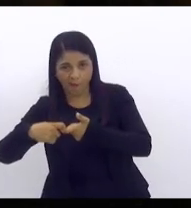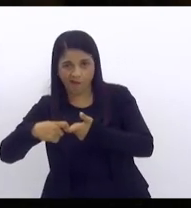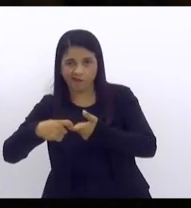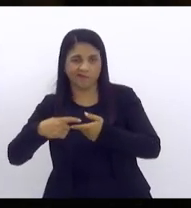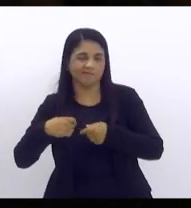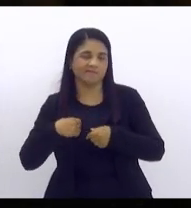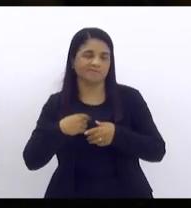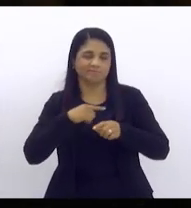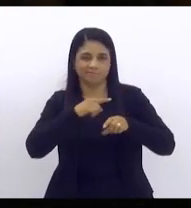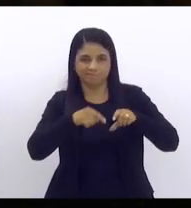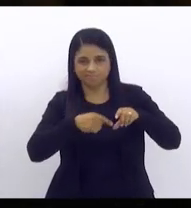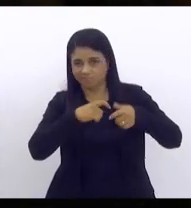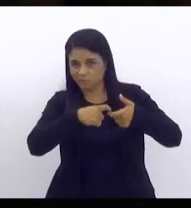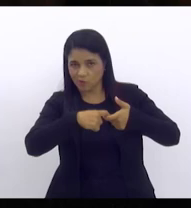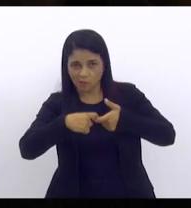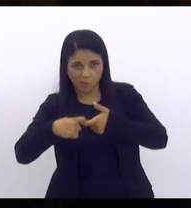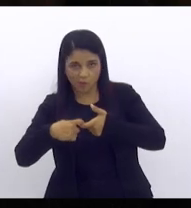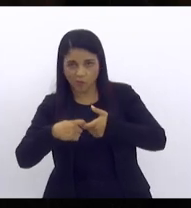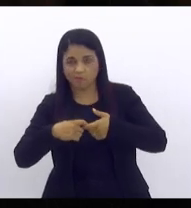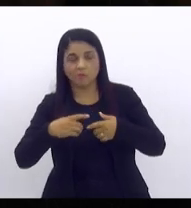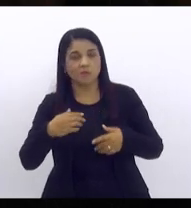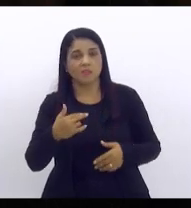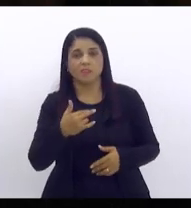de autoridade de trânsito, porque são